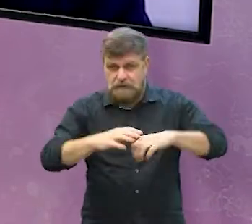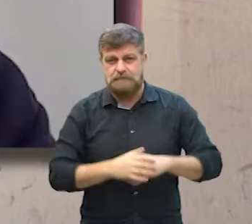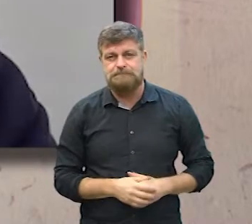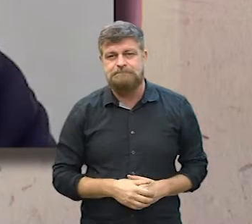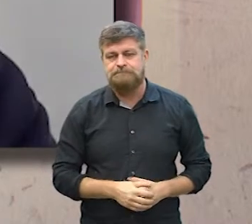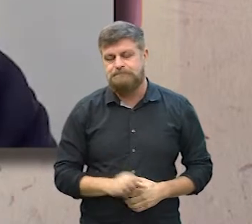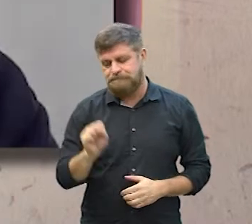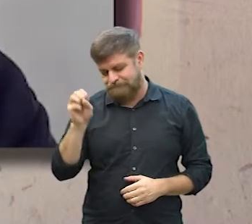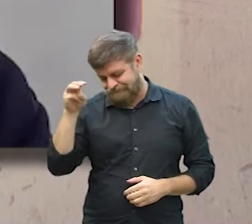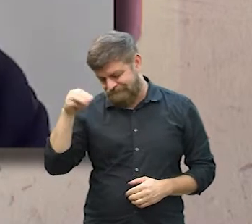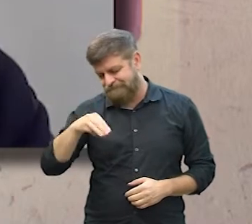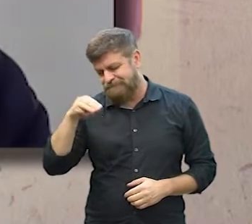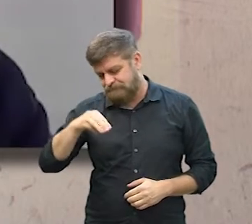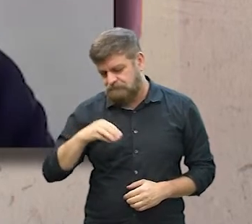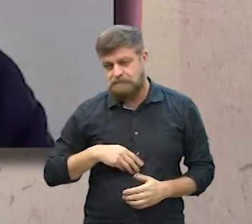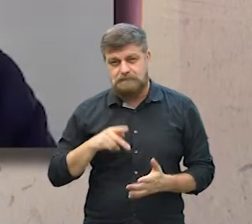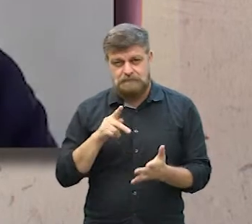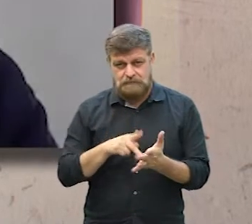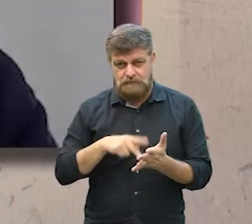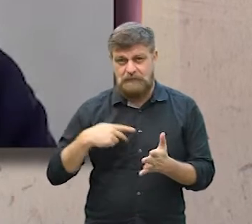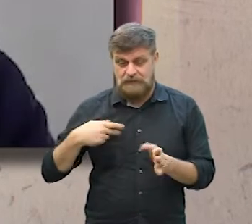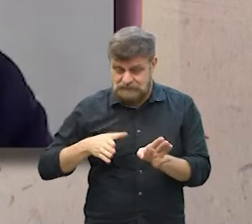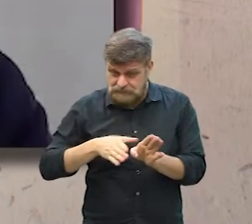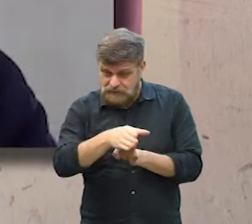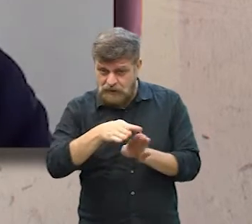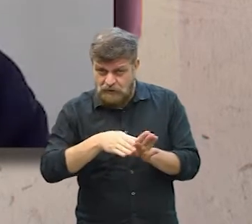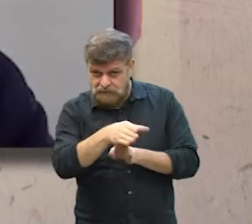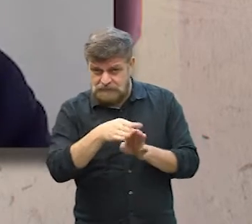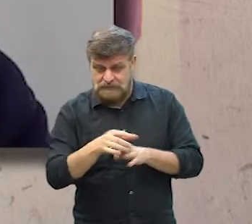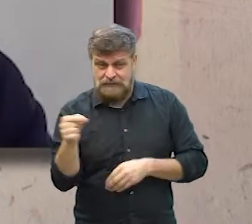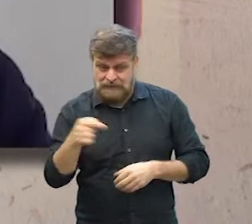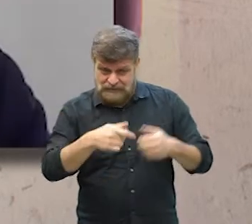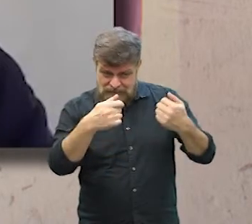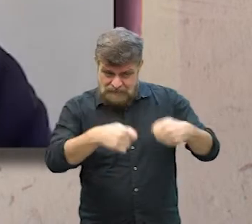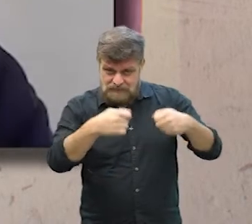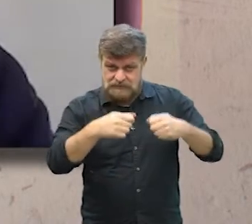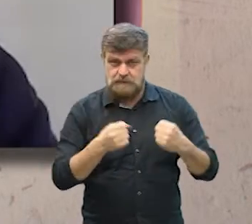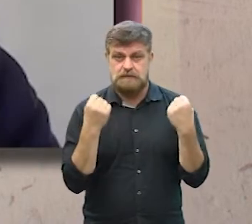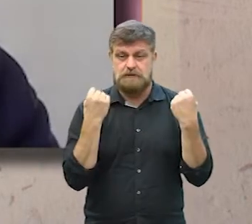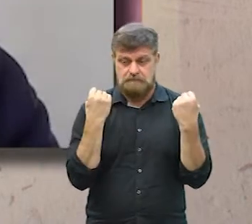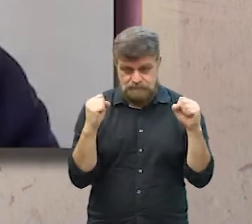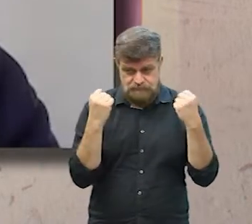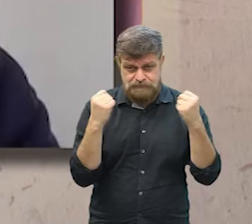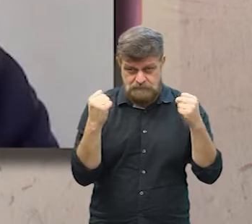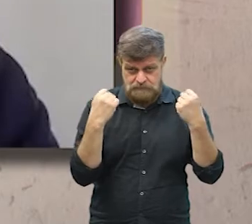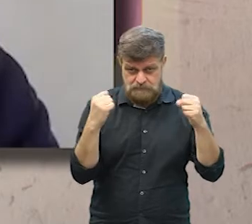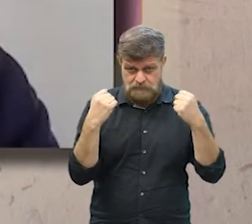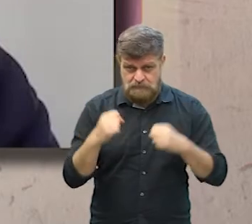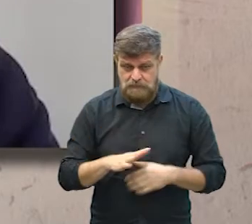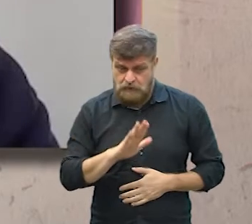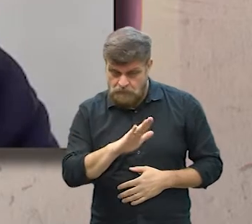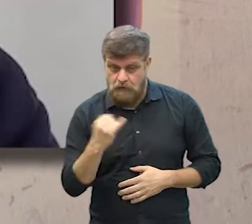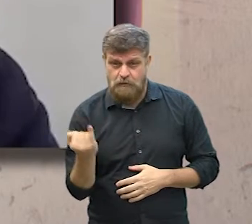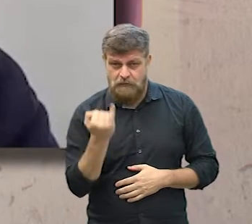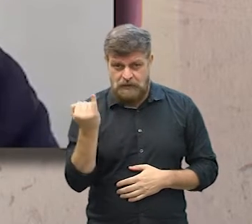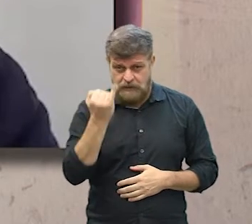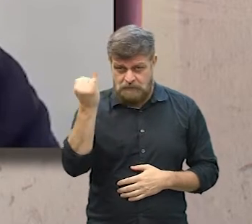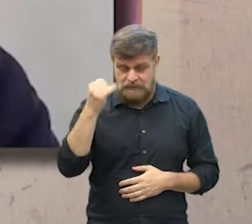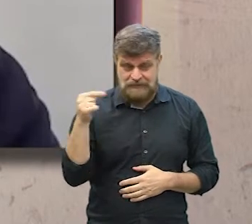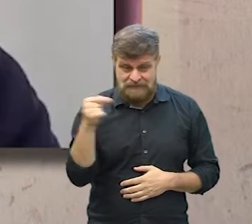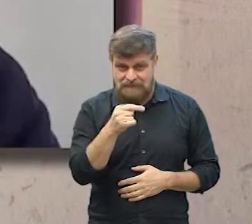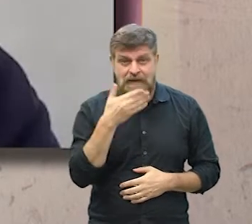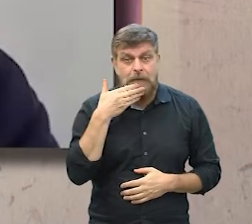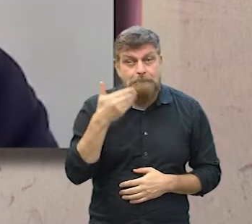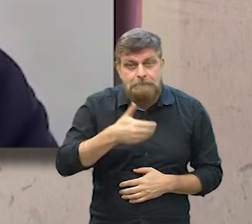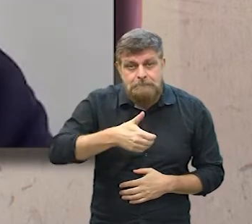piorar? Exatamente. Na verdade, a gente advoga que o paciente deva fazer exercícios físicos, atividade física, isso é importantíssimo,